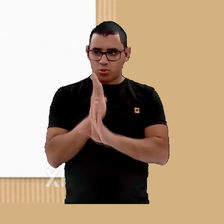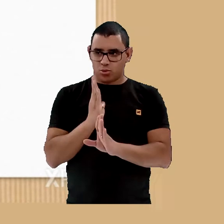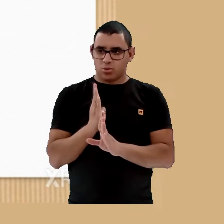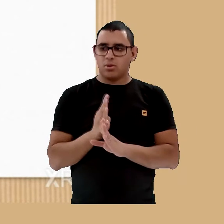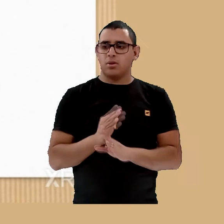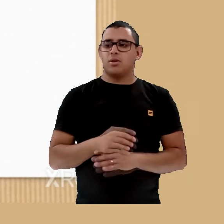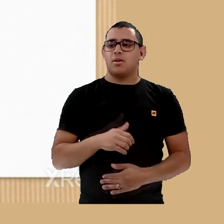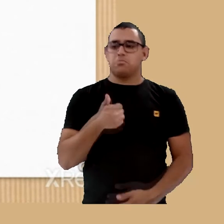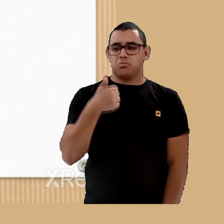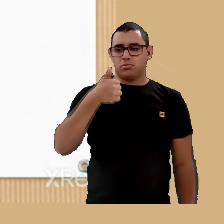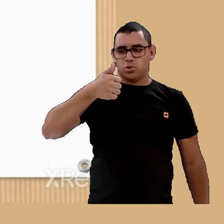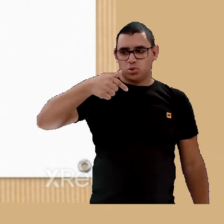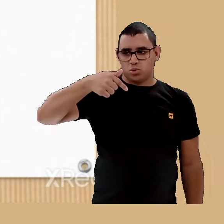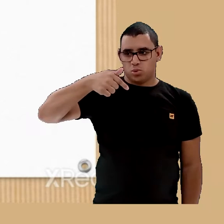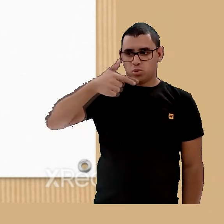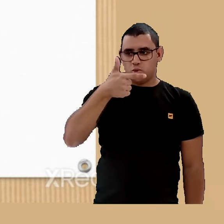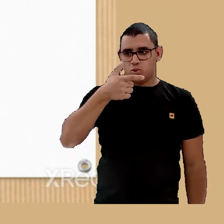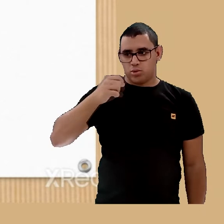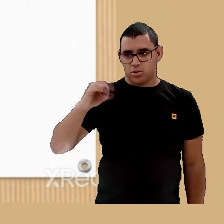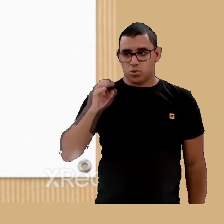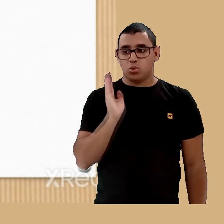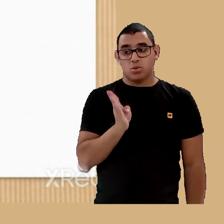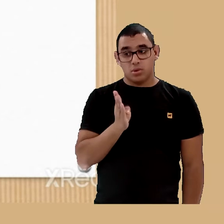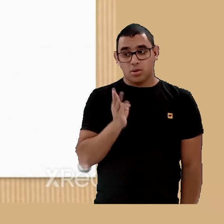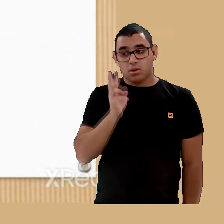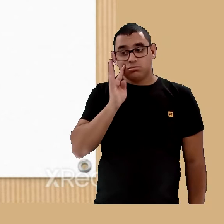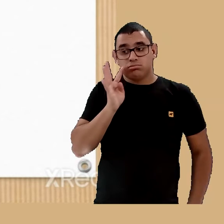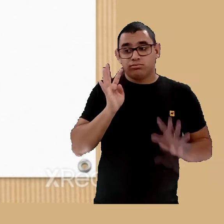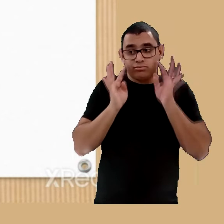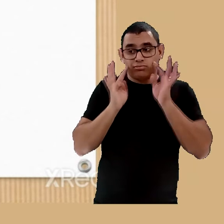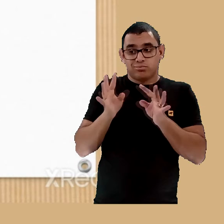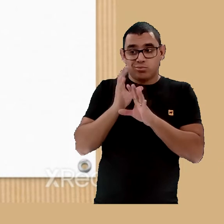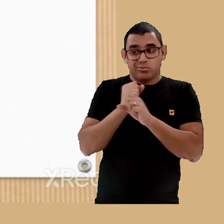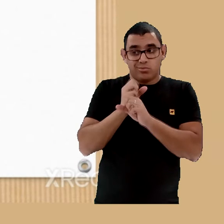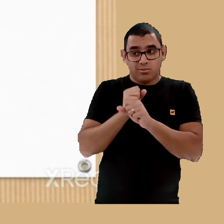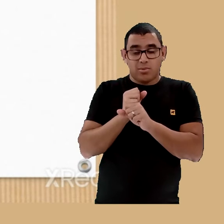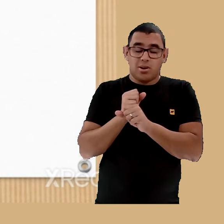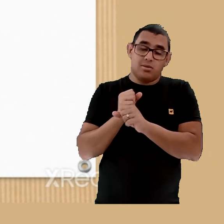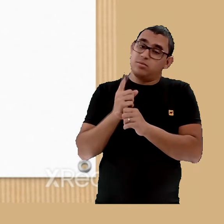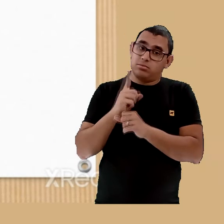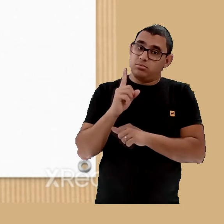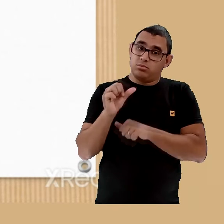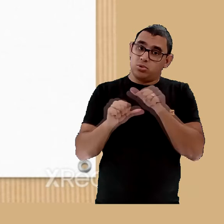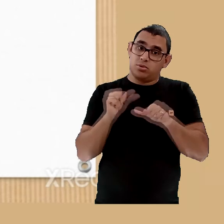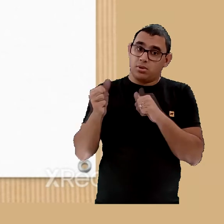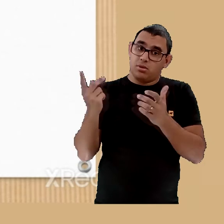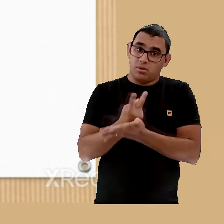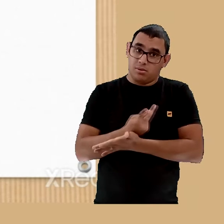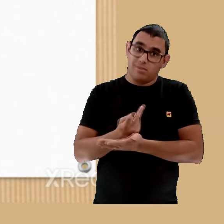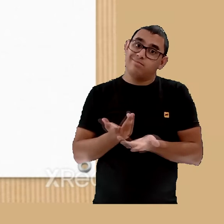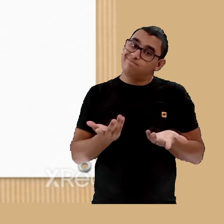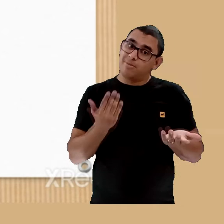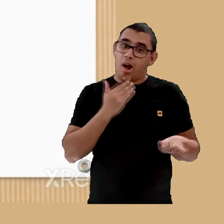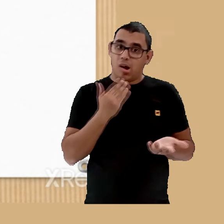a 1.200. Cuidado com a questão dos cálculos, para vocês não utilizarem